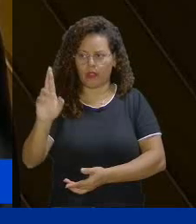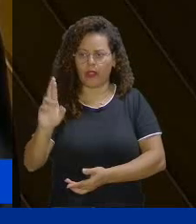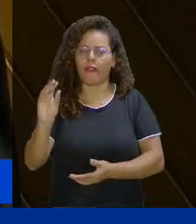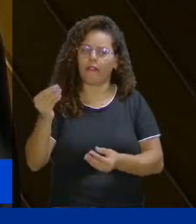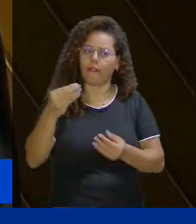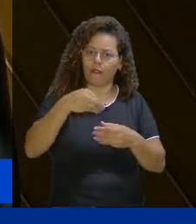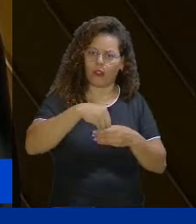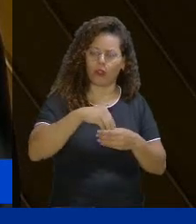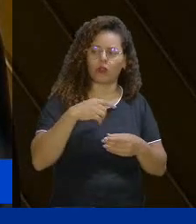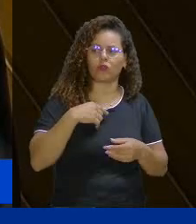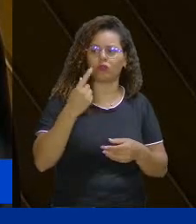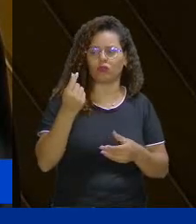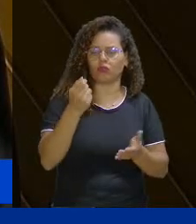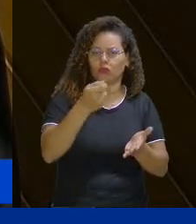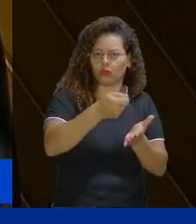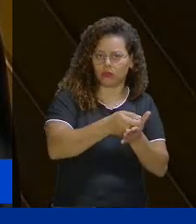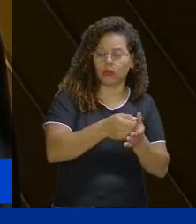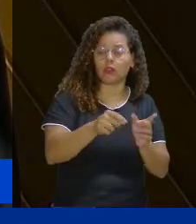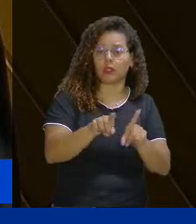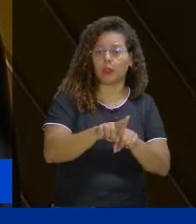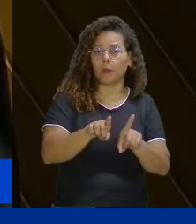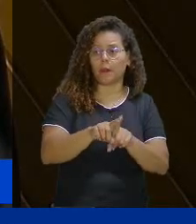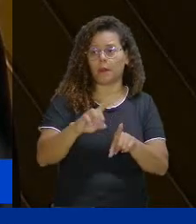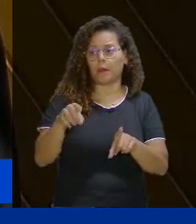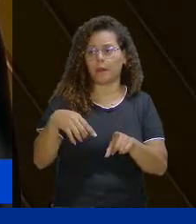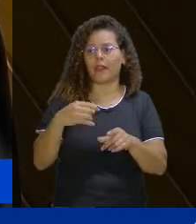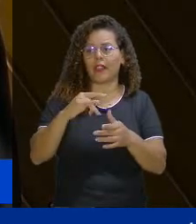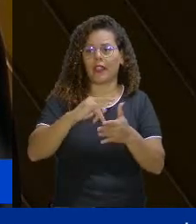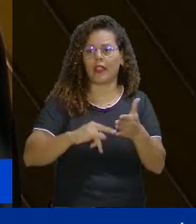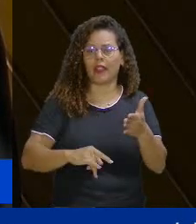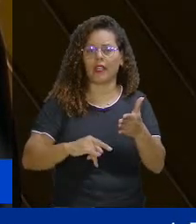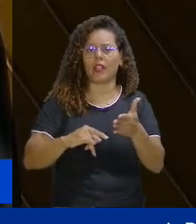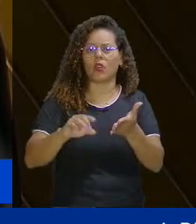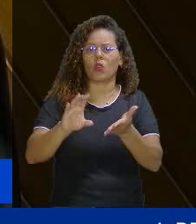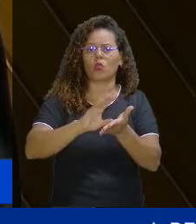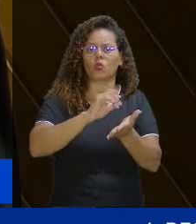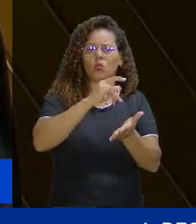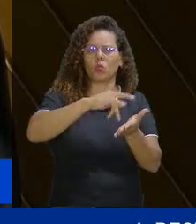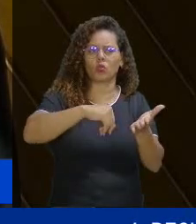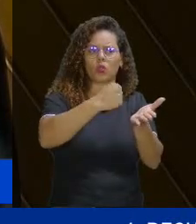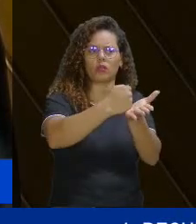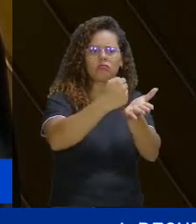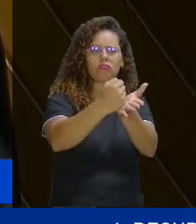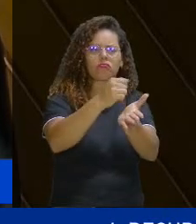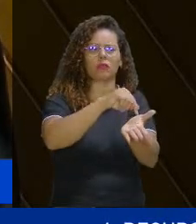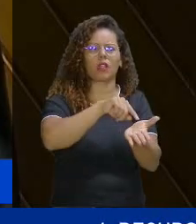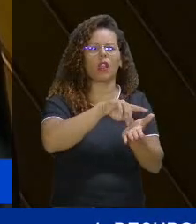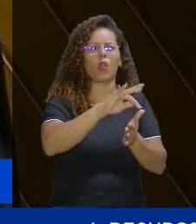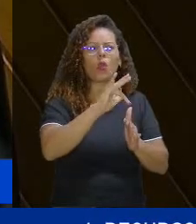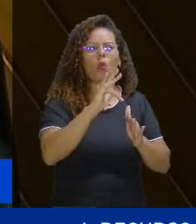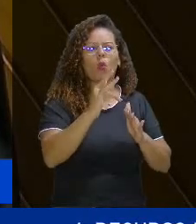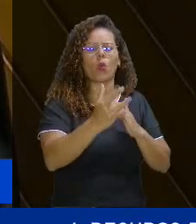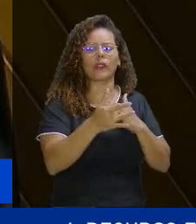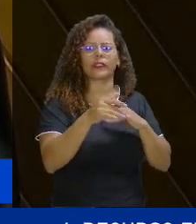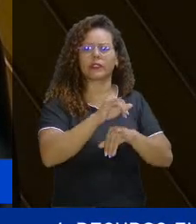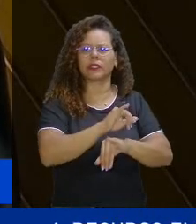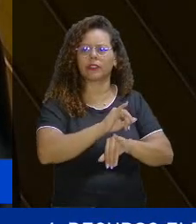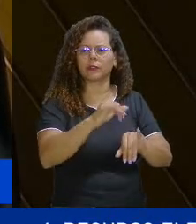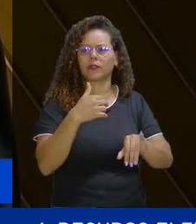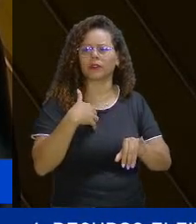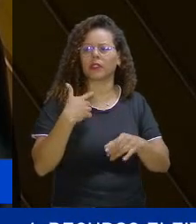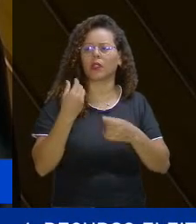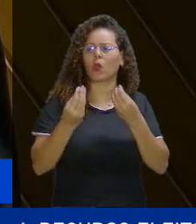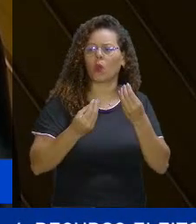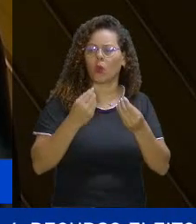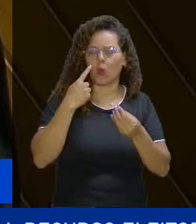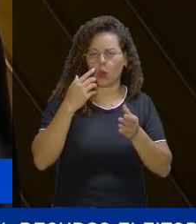Tesouro Nacional. E, quanto à irregularidade na contratação de serviços de marketing, sustenta que a simples comparação com